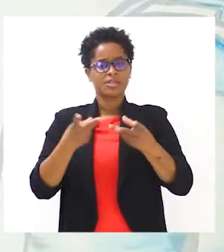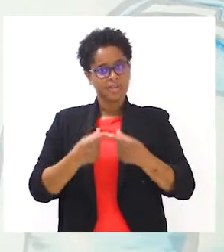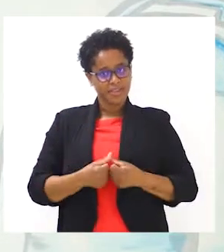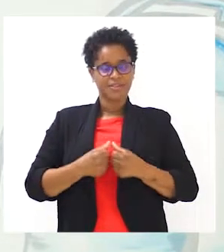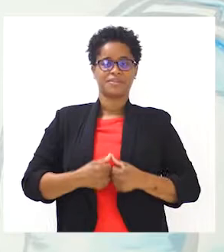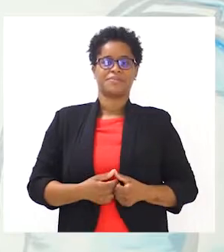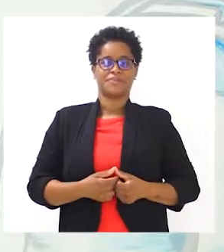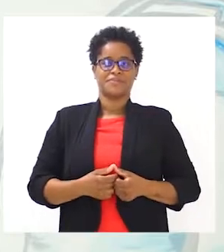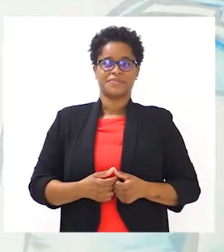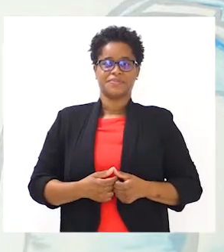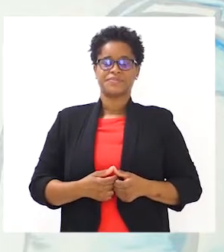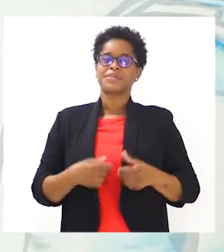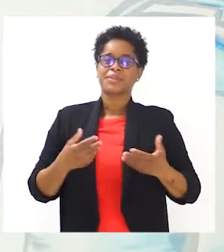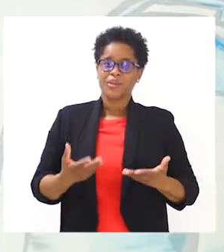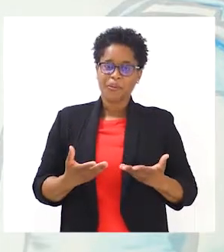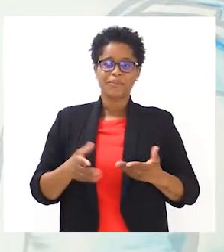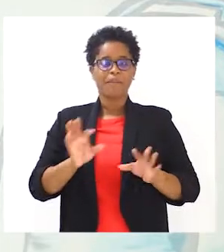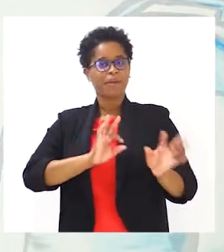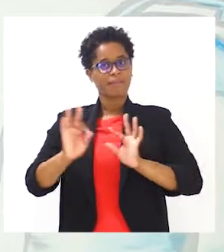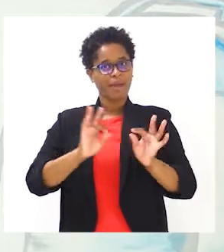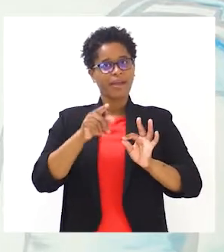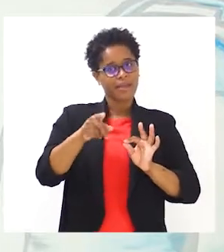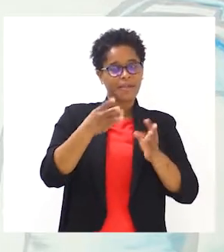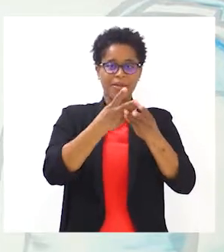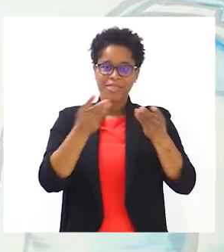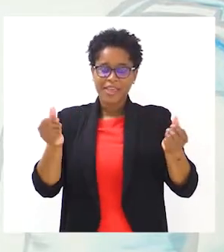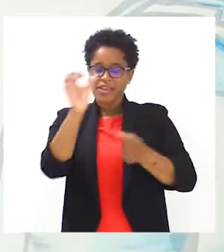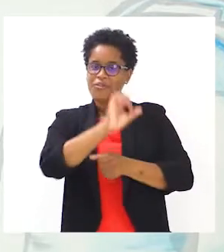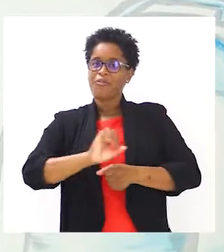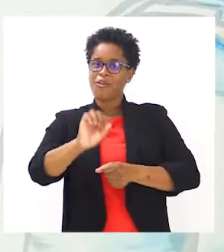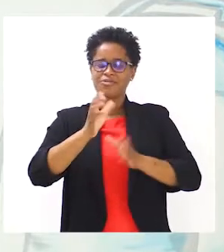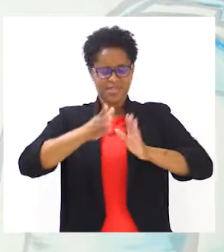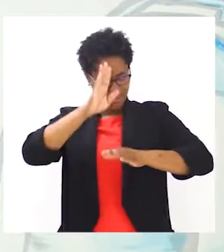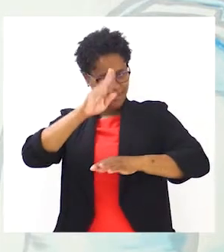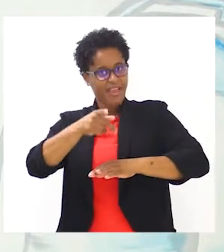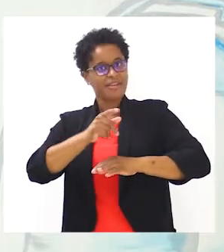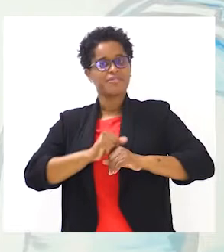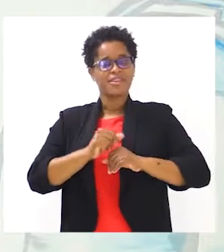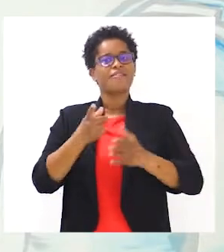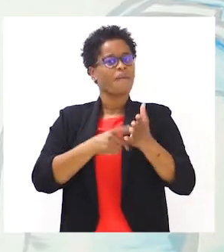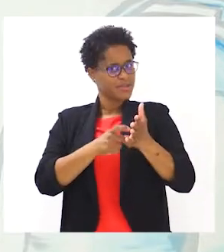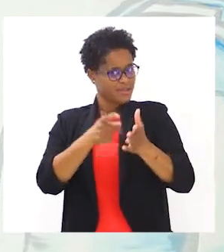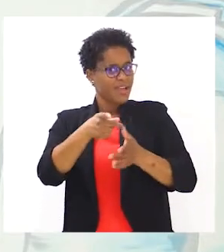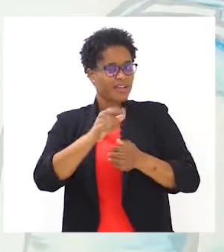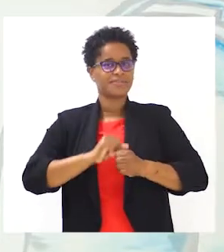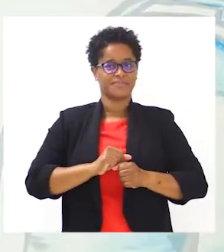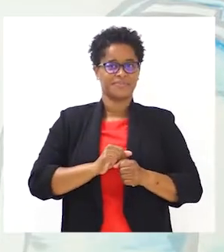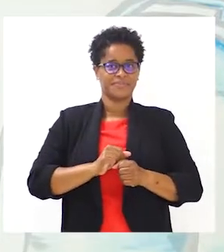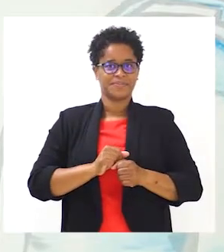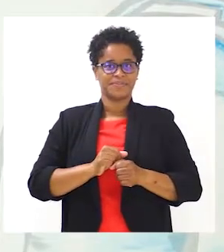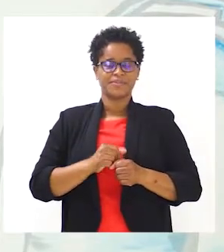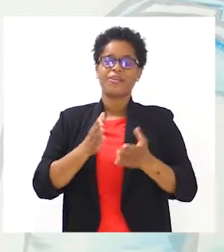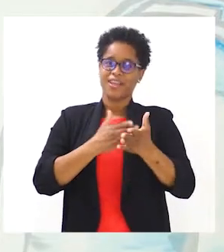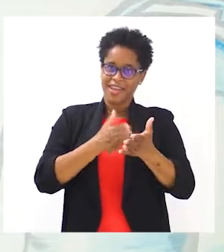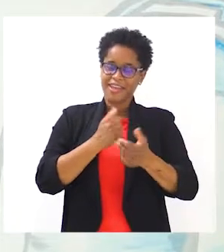matemática. Portanto, preparem aí os vossos materiais, já sabem que vão precisar